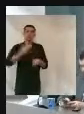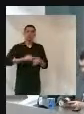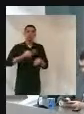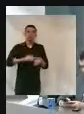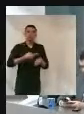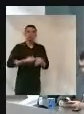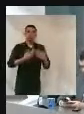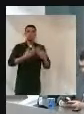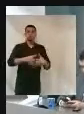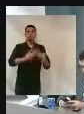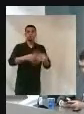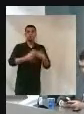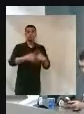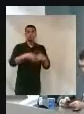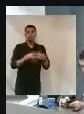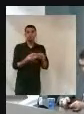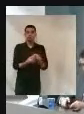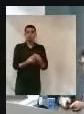vidro